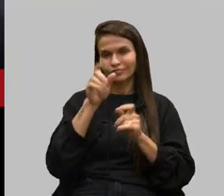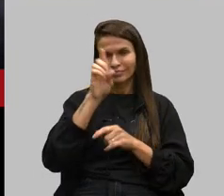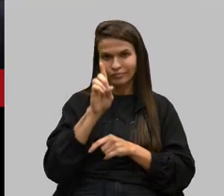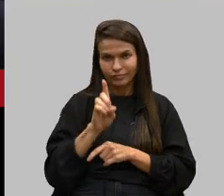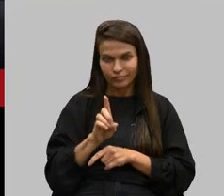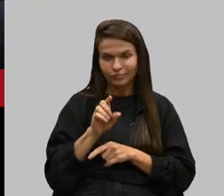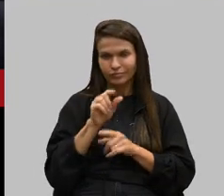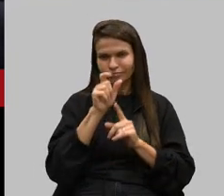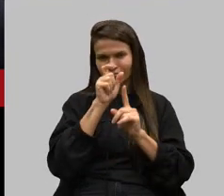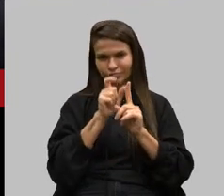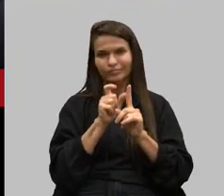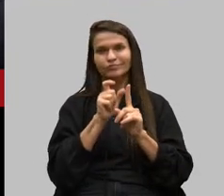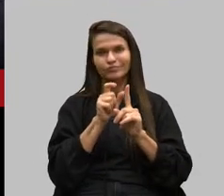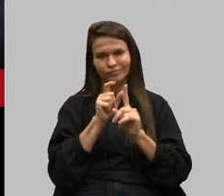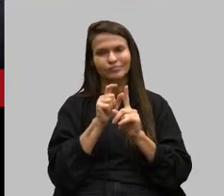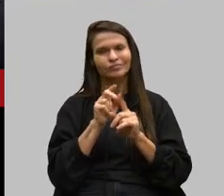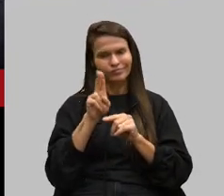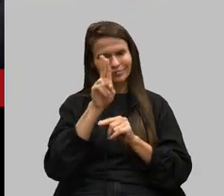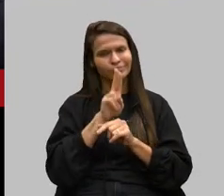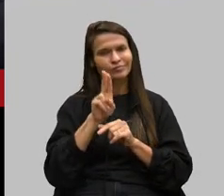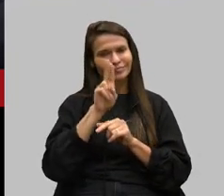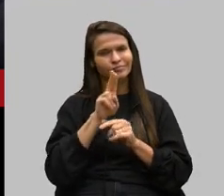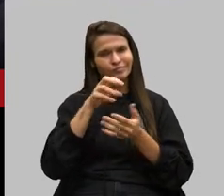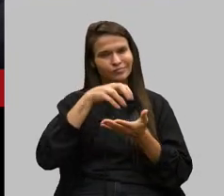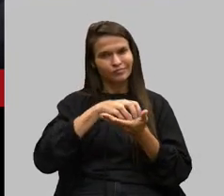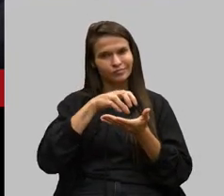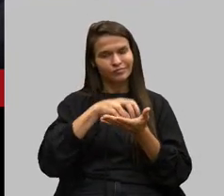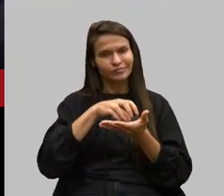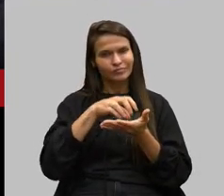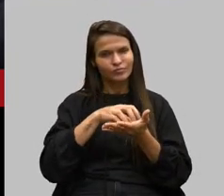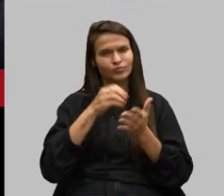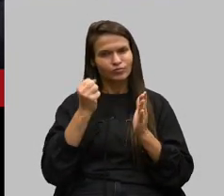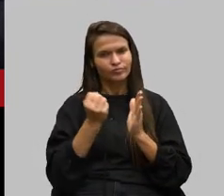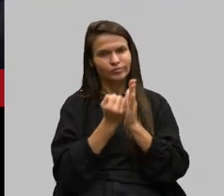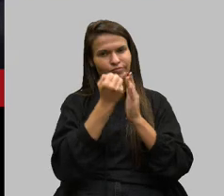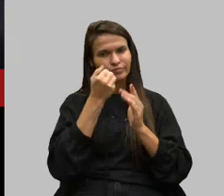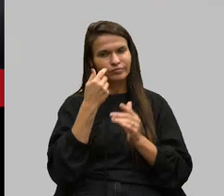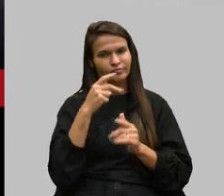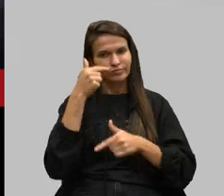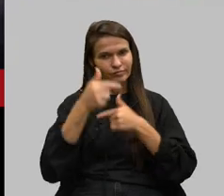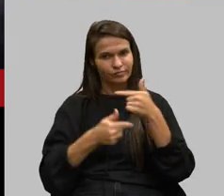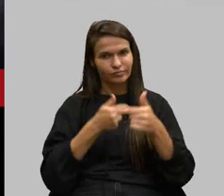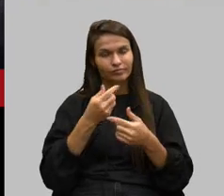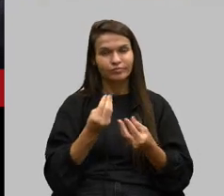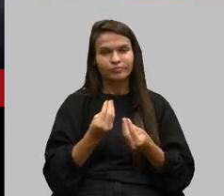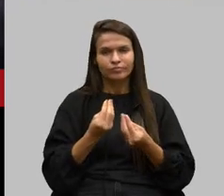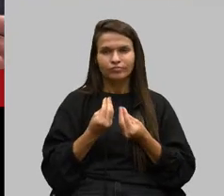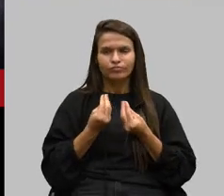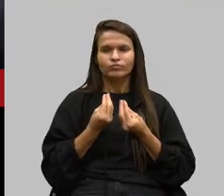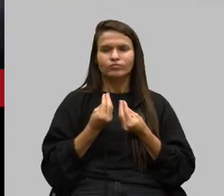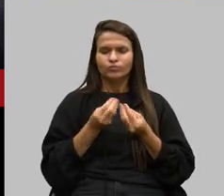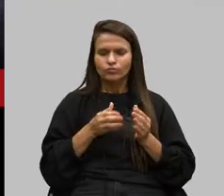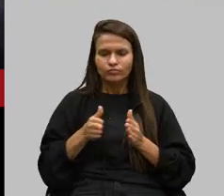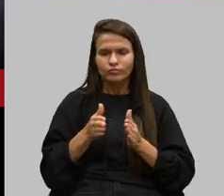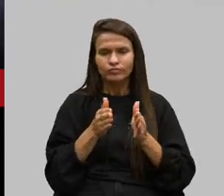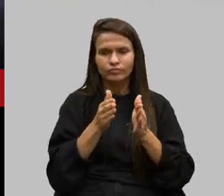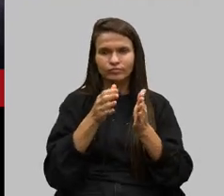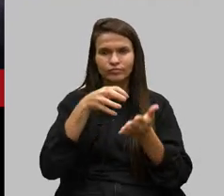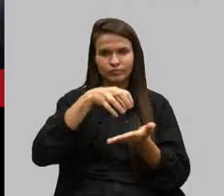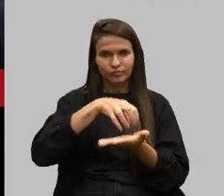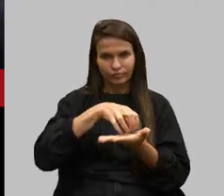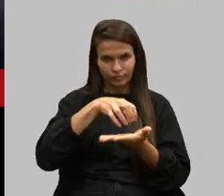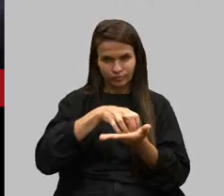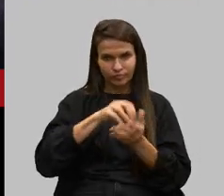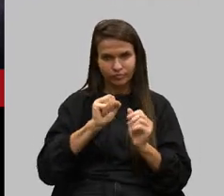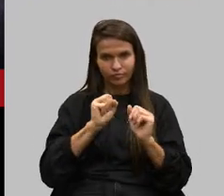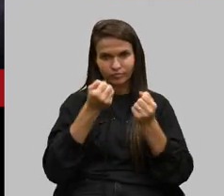você está sendo muito usado na nossa comissão seu legado seu trabalho tem nos dado o norte na comissão da